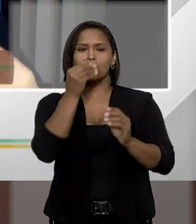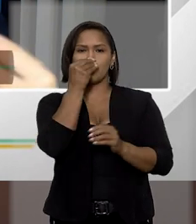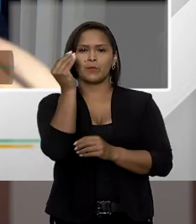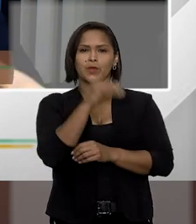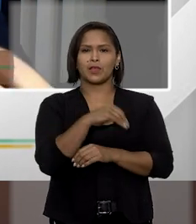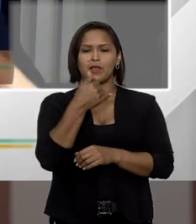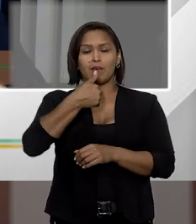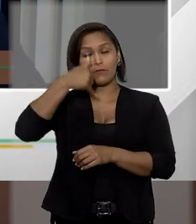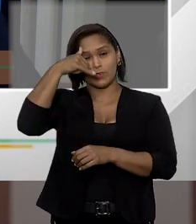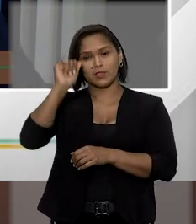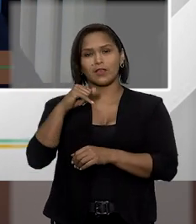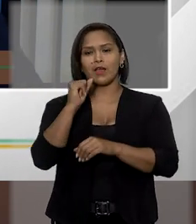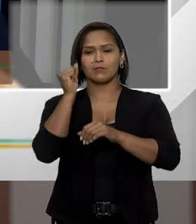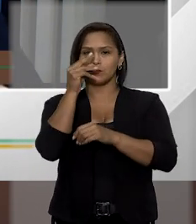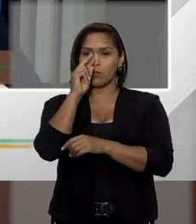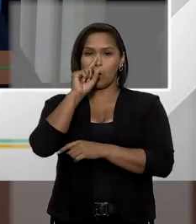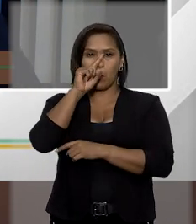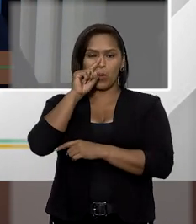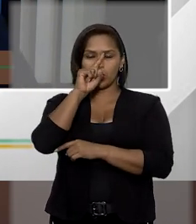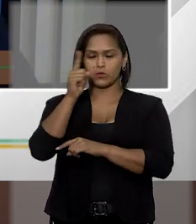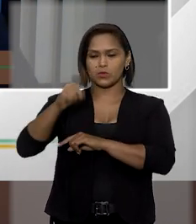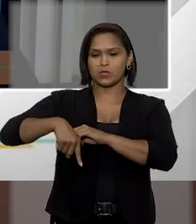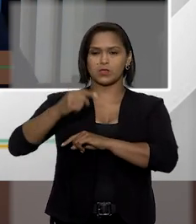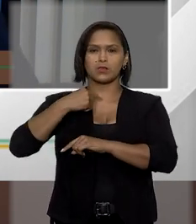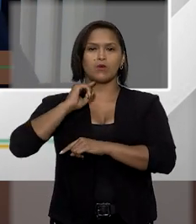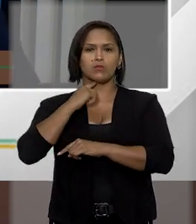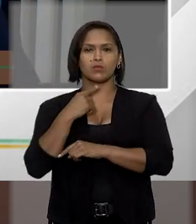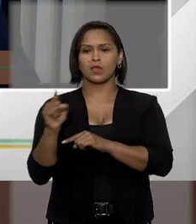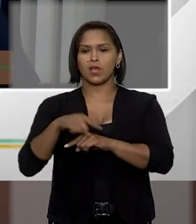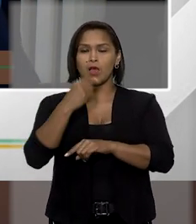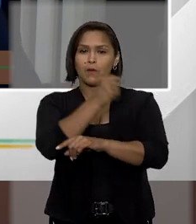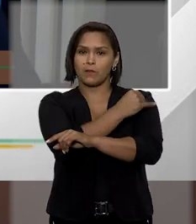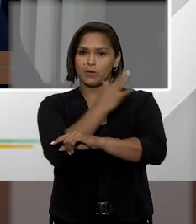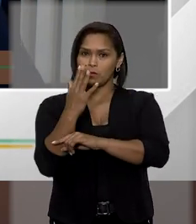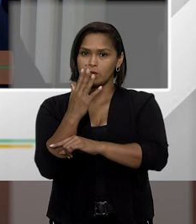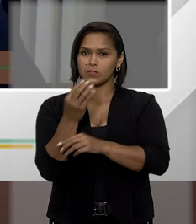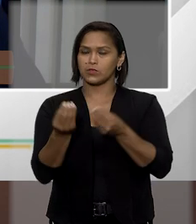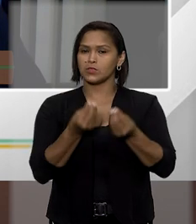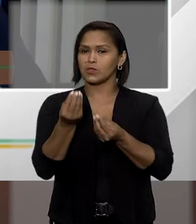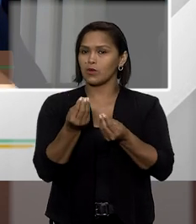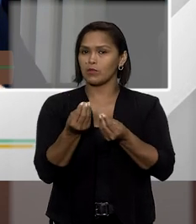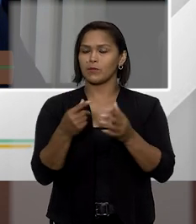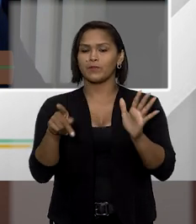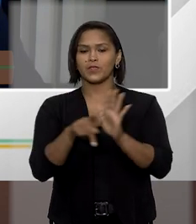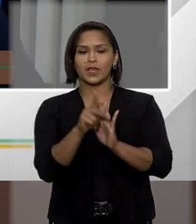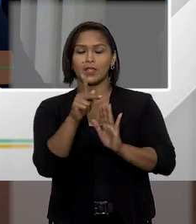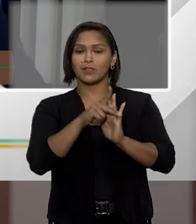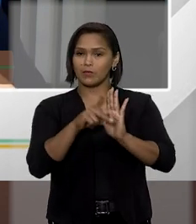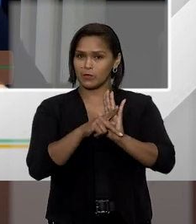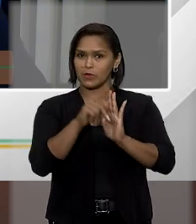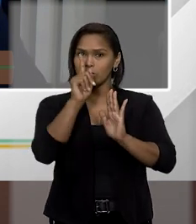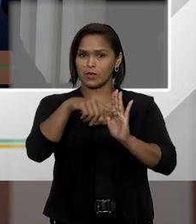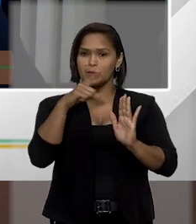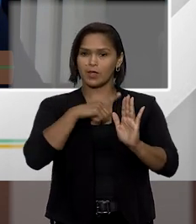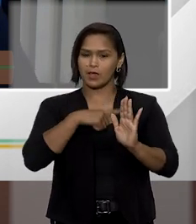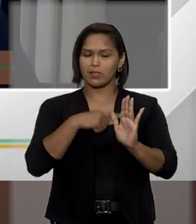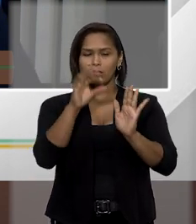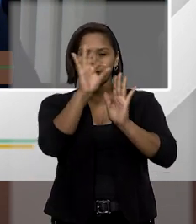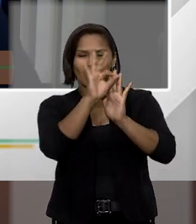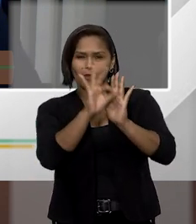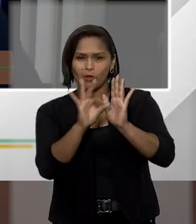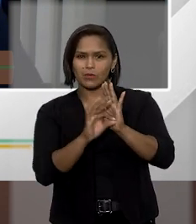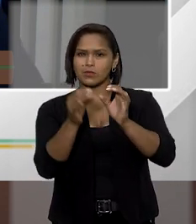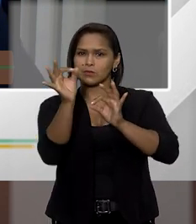dejetos para evitar a poluição, porque ela trabalha com produtos químicos extremamente nocivos ao meio ambiente. Se ela tem um programa de compliance extremamente